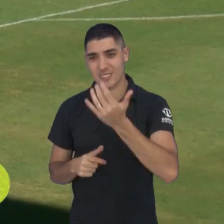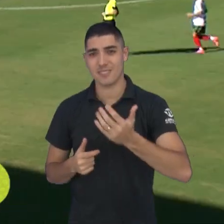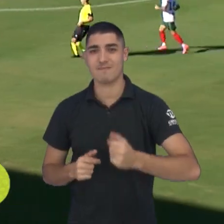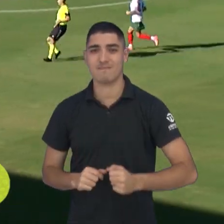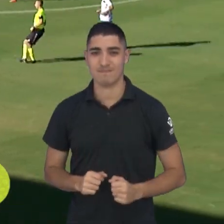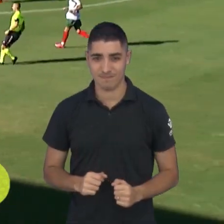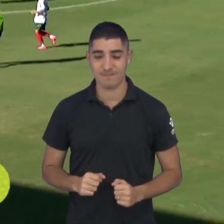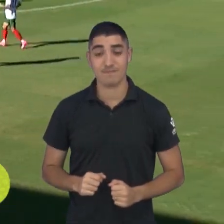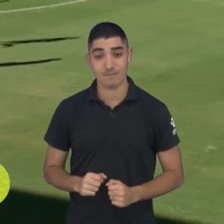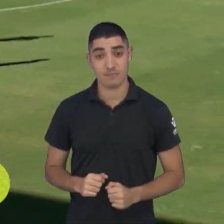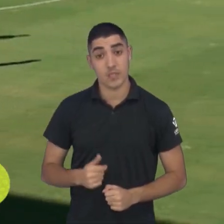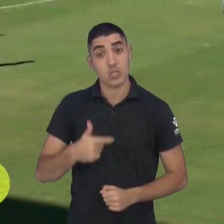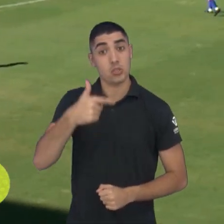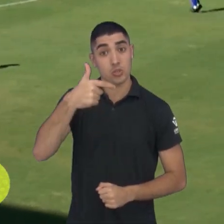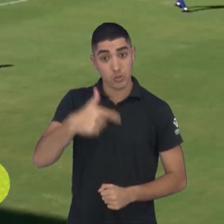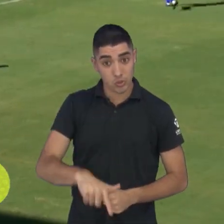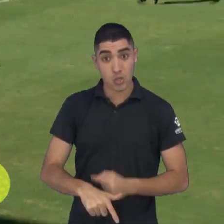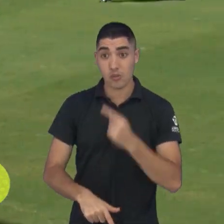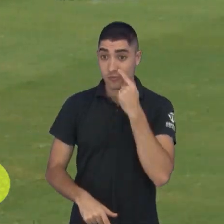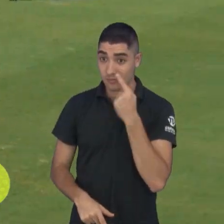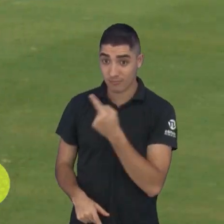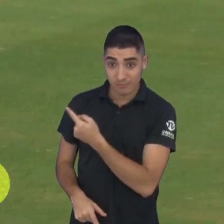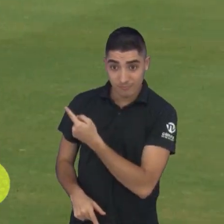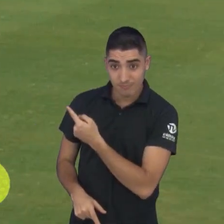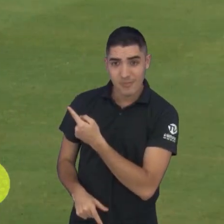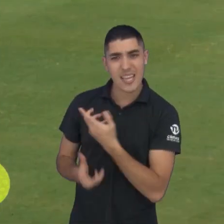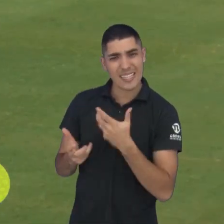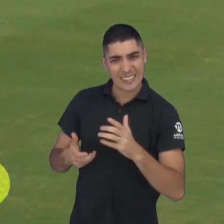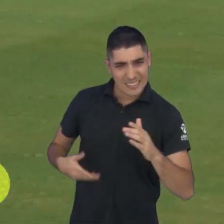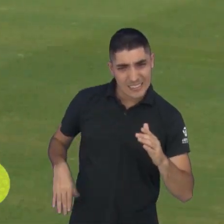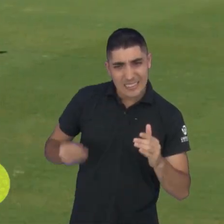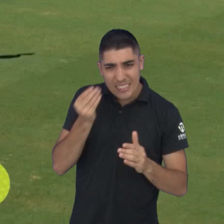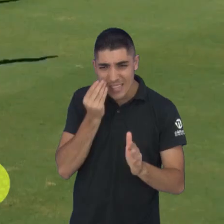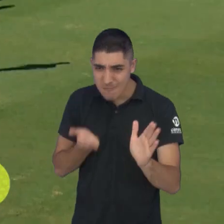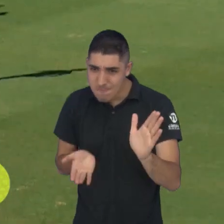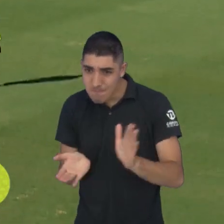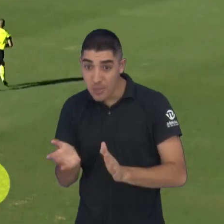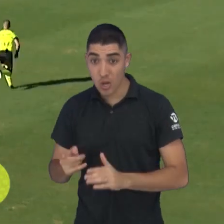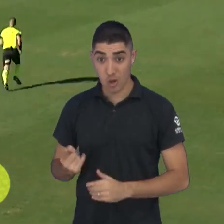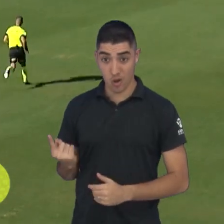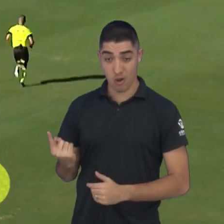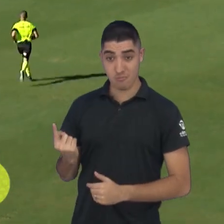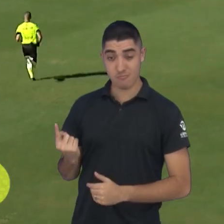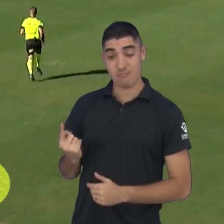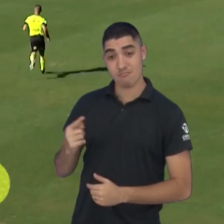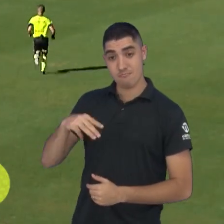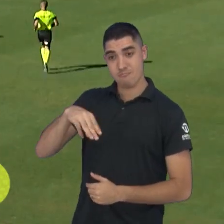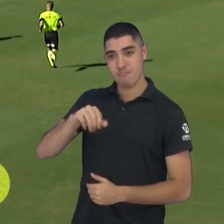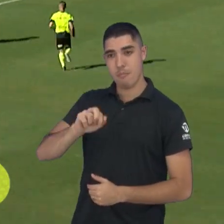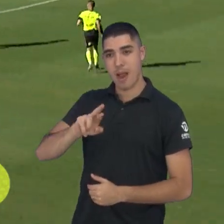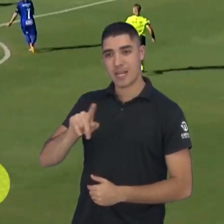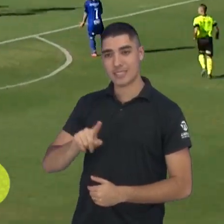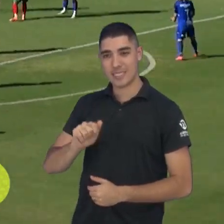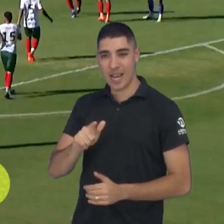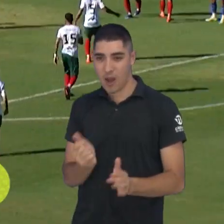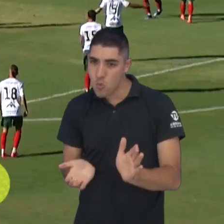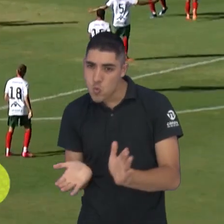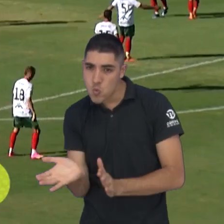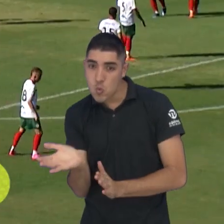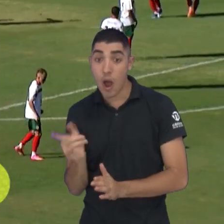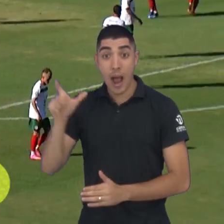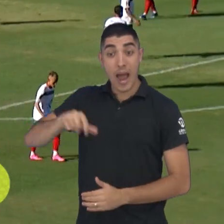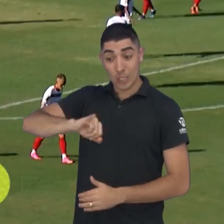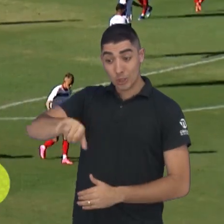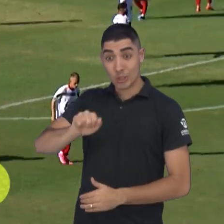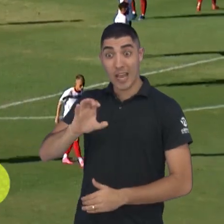oportunidade. E o centroavante da Águia queria se redimir. Após receber passe de Marizagão dentro da grande área, bateu